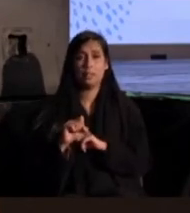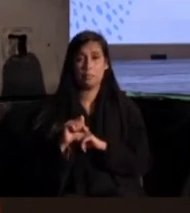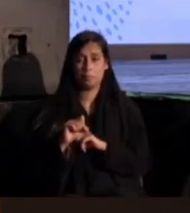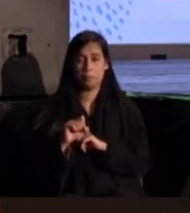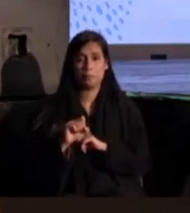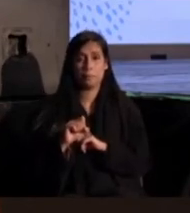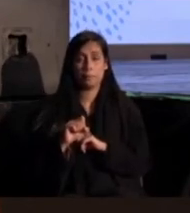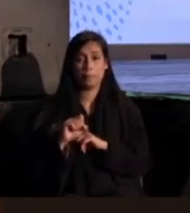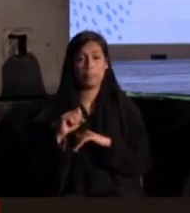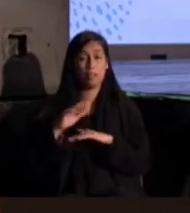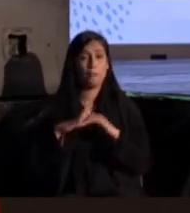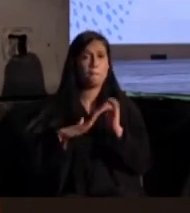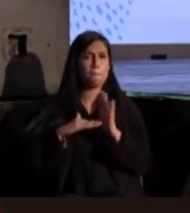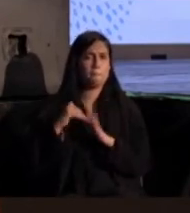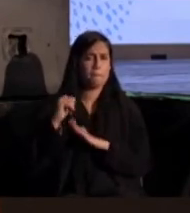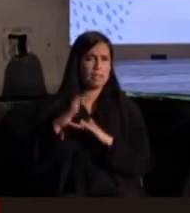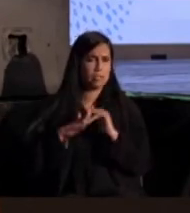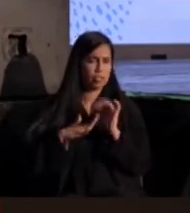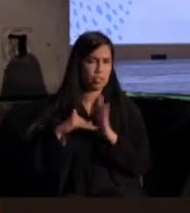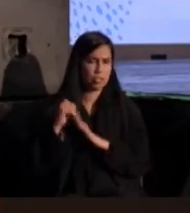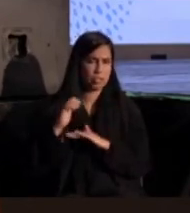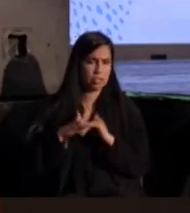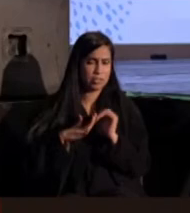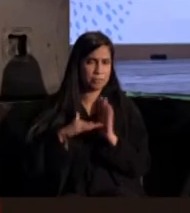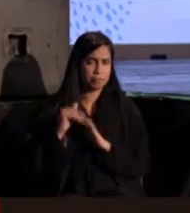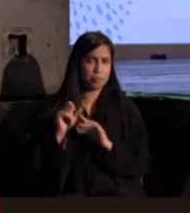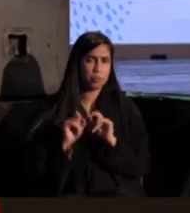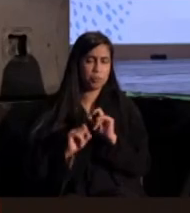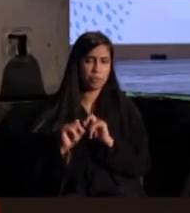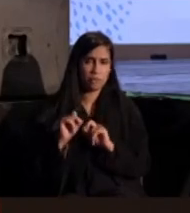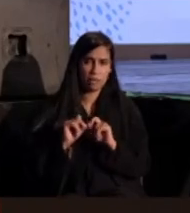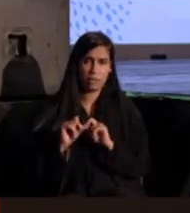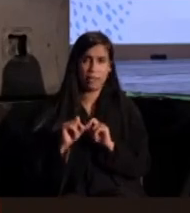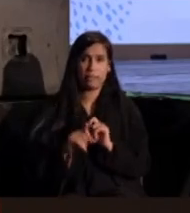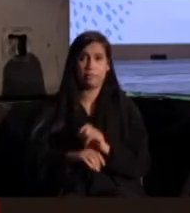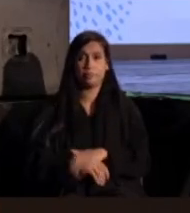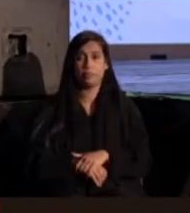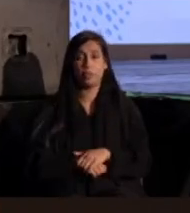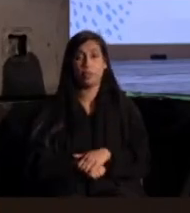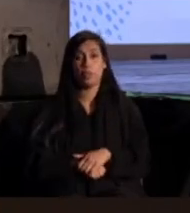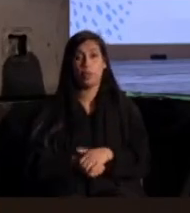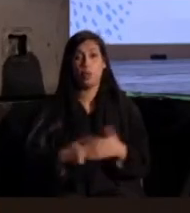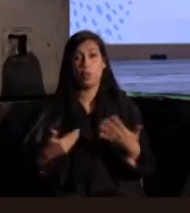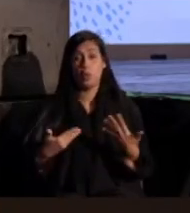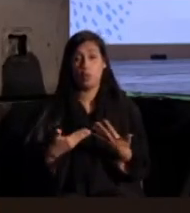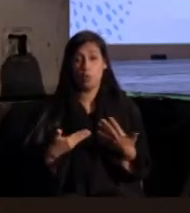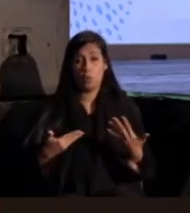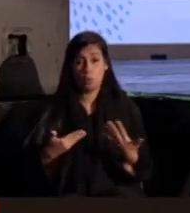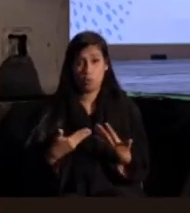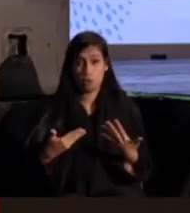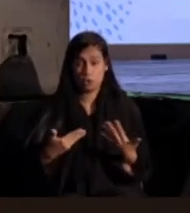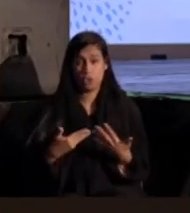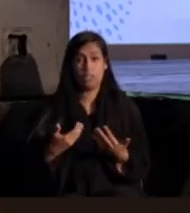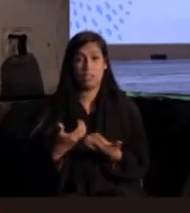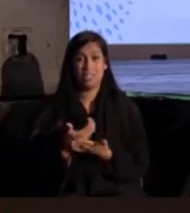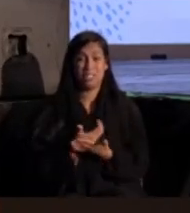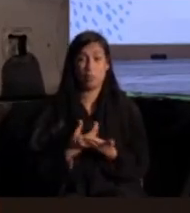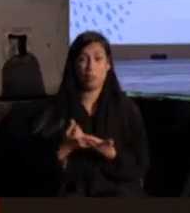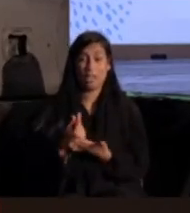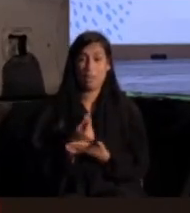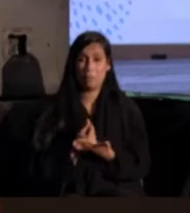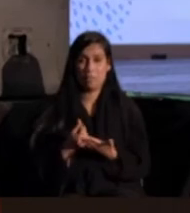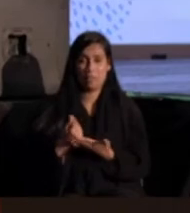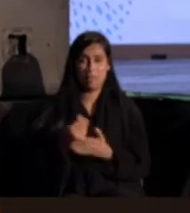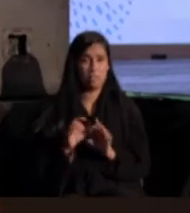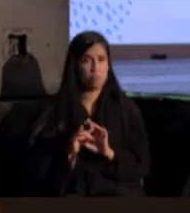como é uma forma de pensar isso com Akhtil Mbembe, é que no mundo liberal, na fase liberal do capitalismo, eu faço uma diferença